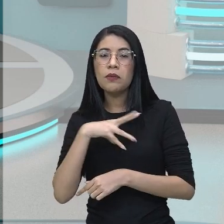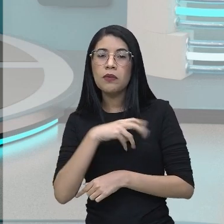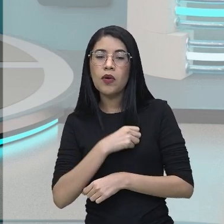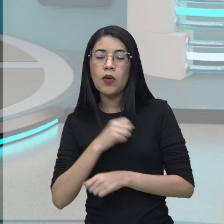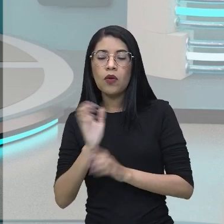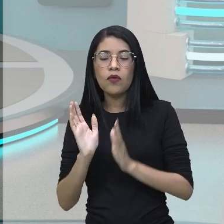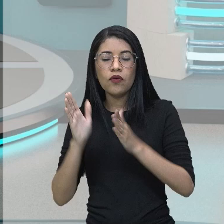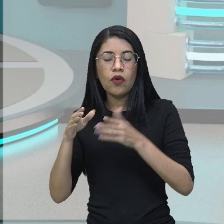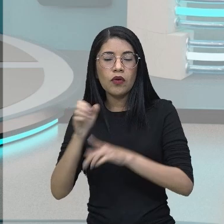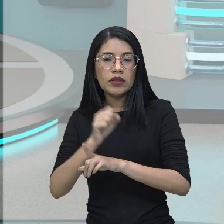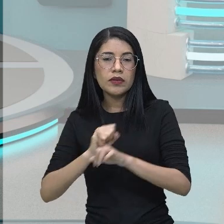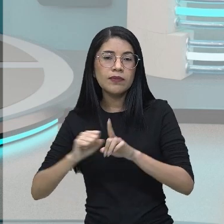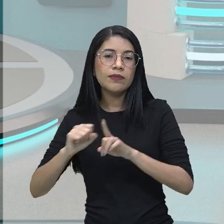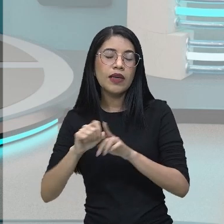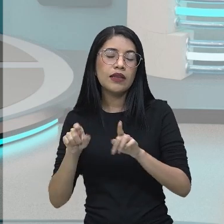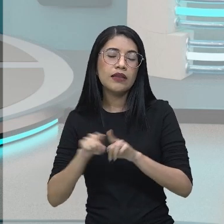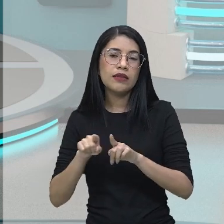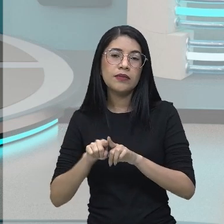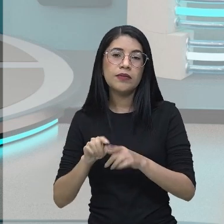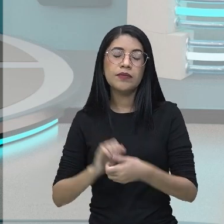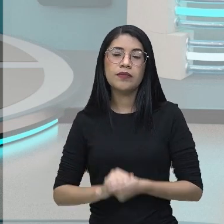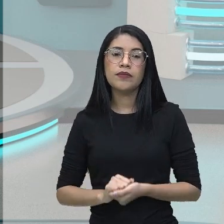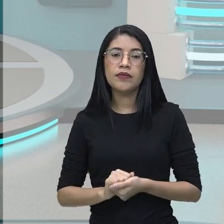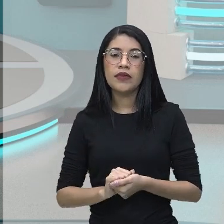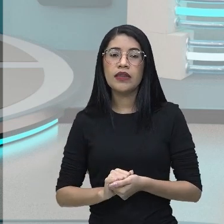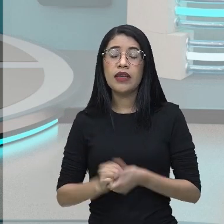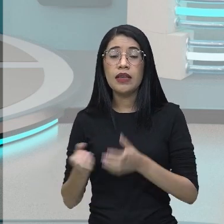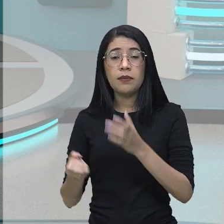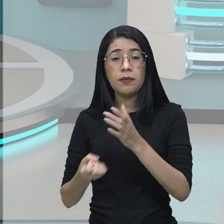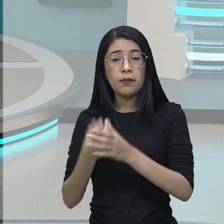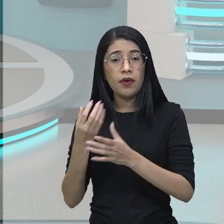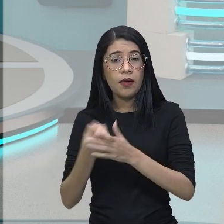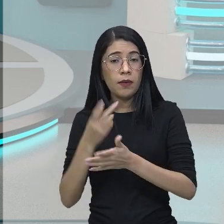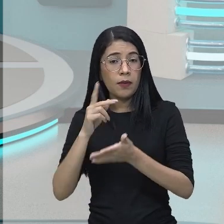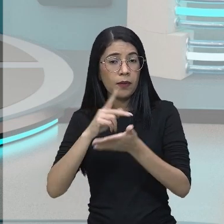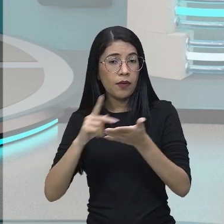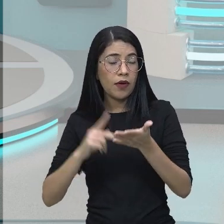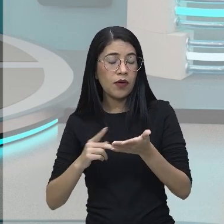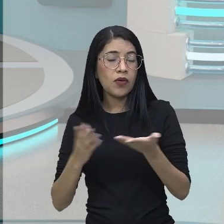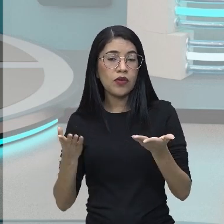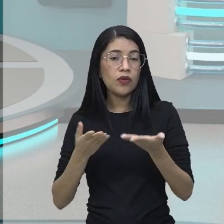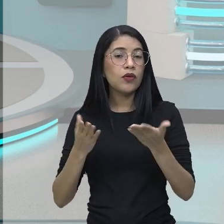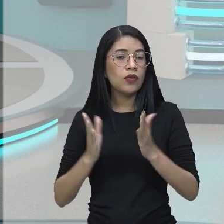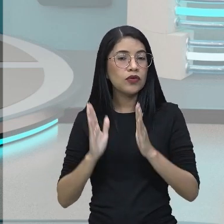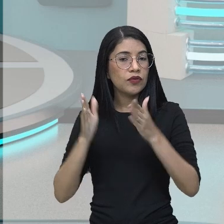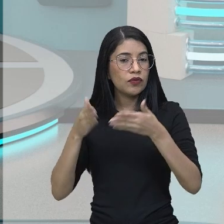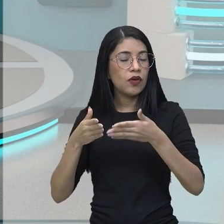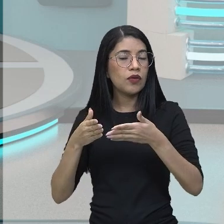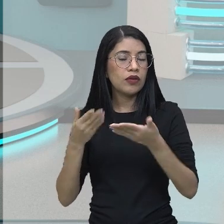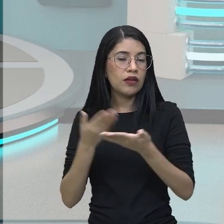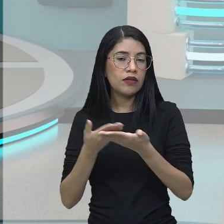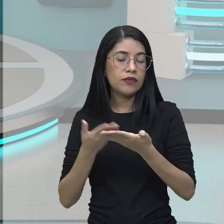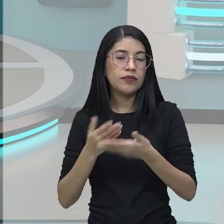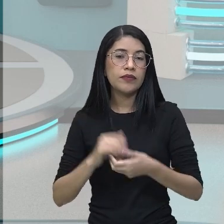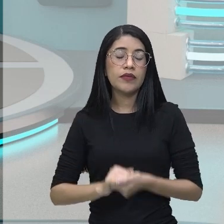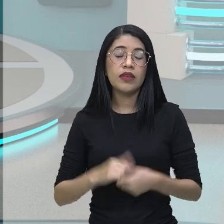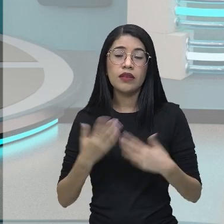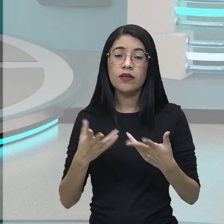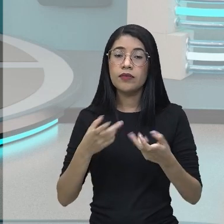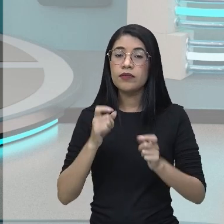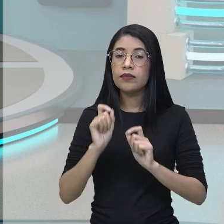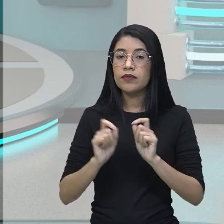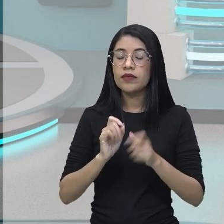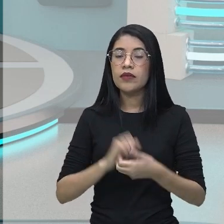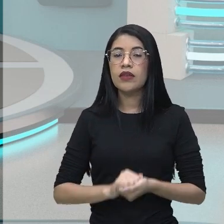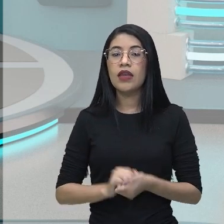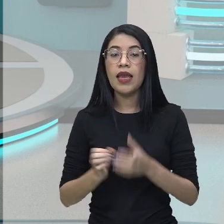social ele se destaca na produção de poemas que foi o nosso foco durante a nossa aula e percebam que essa